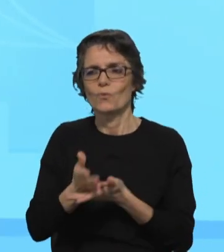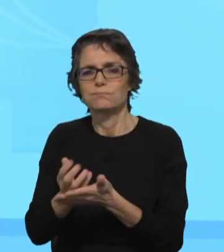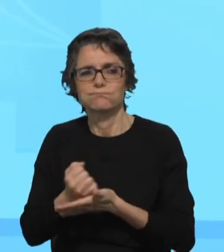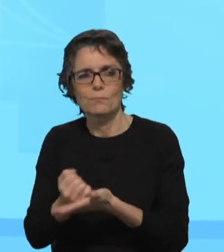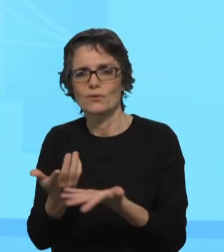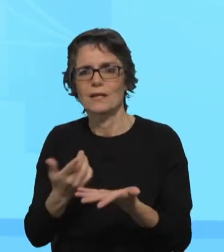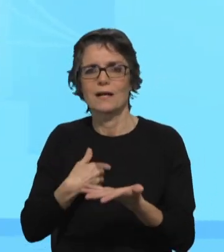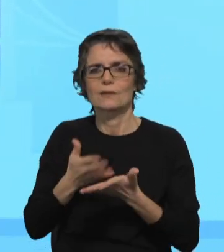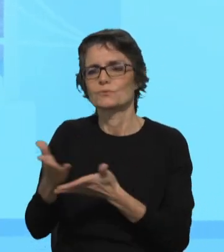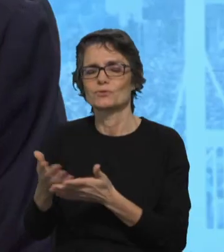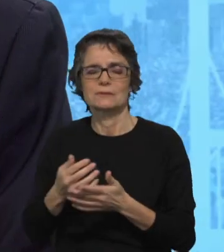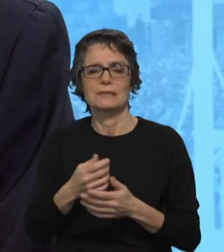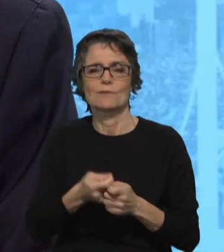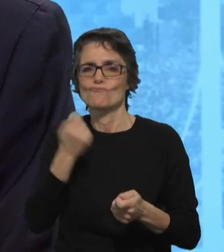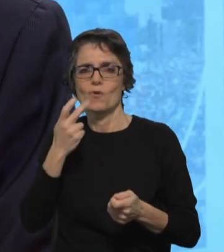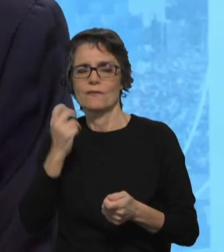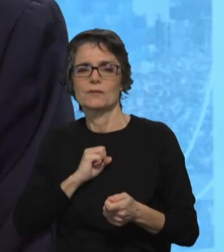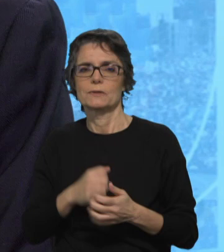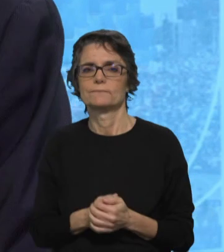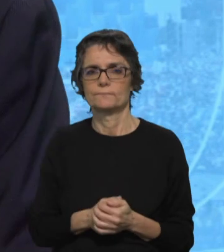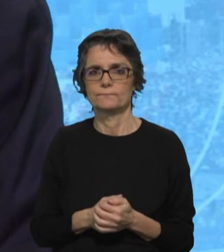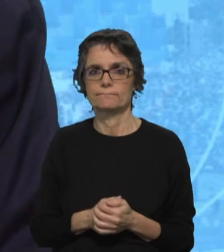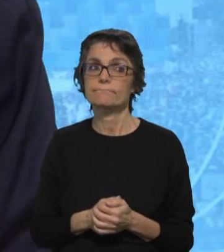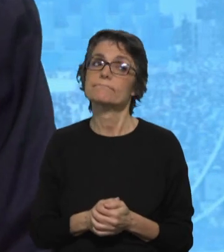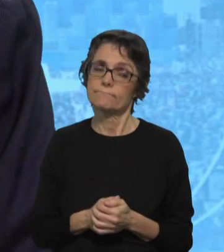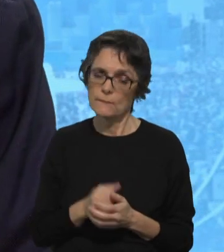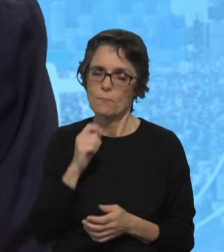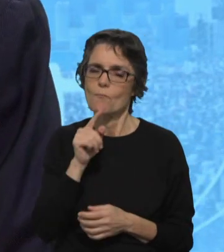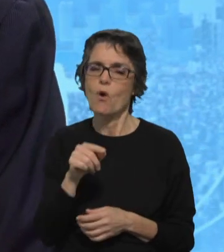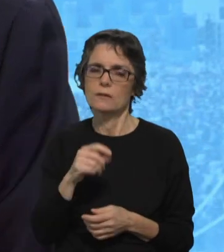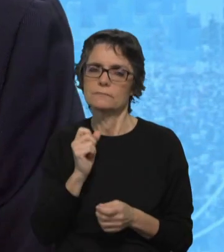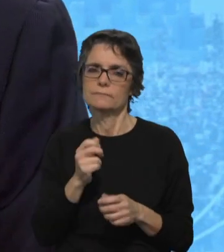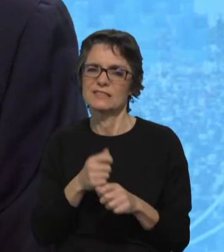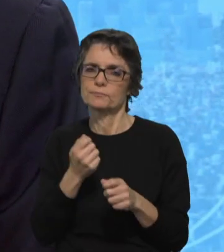da ressurreição também? Vamos lá ver. Sim, pode acontecer. Mas a Páscoa,